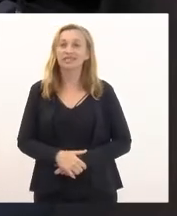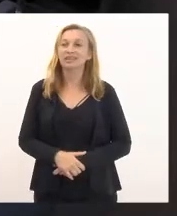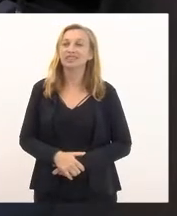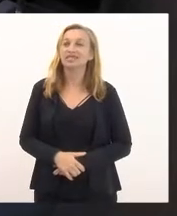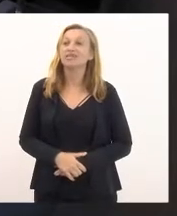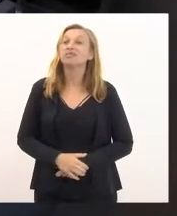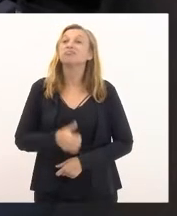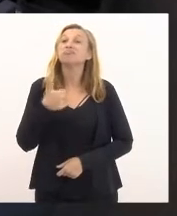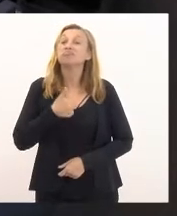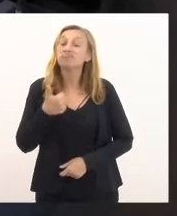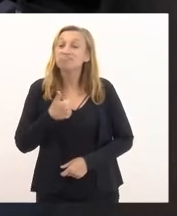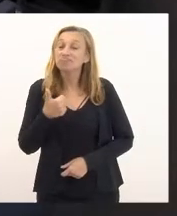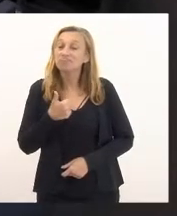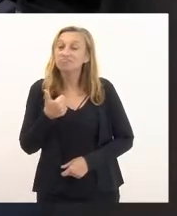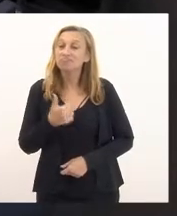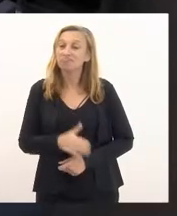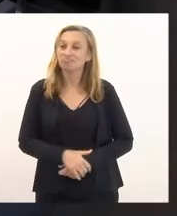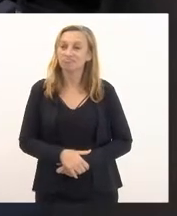Primeiramente,